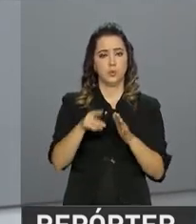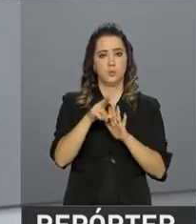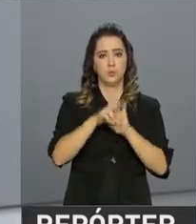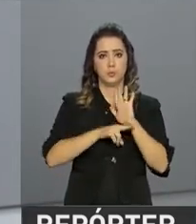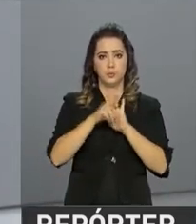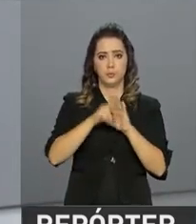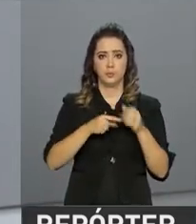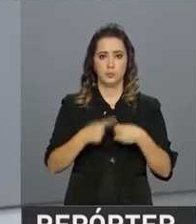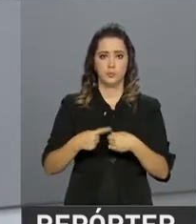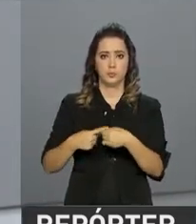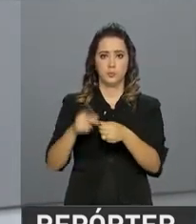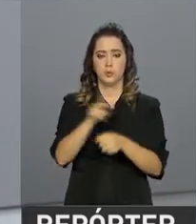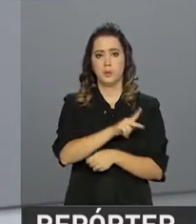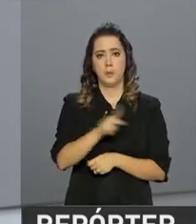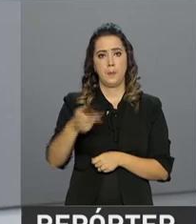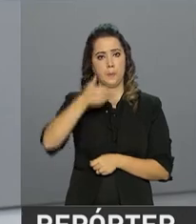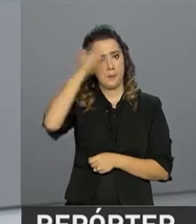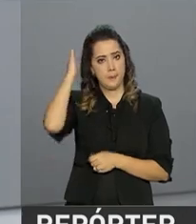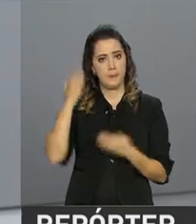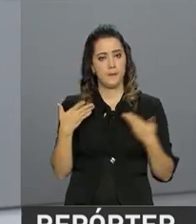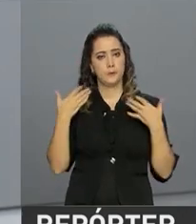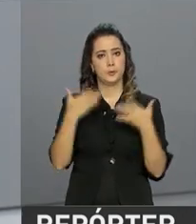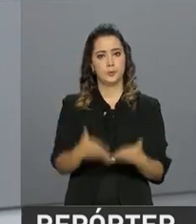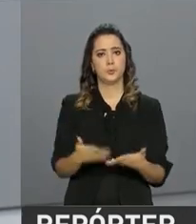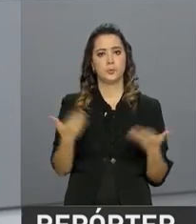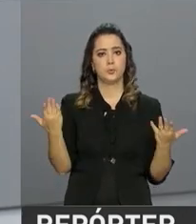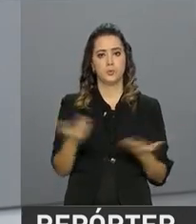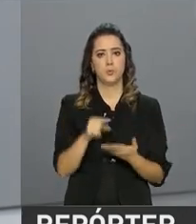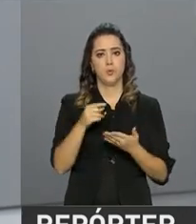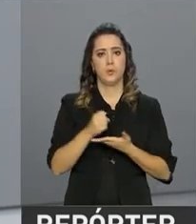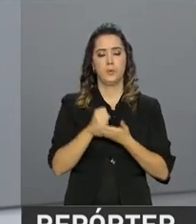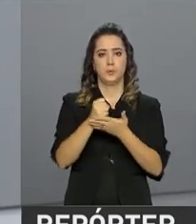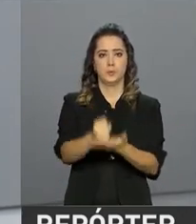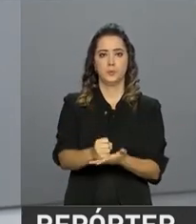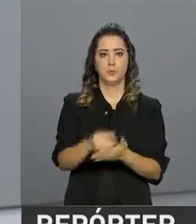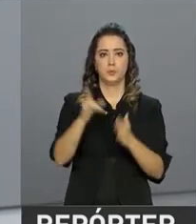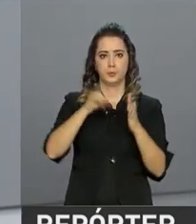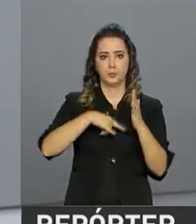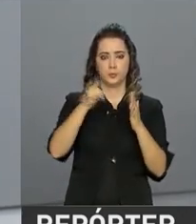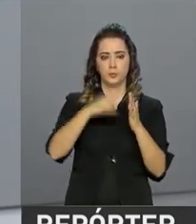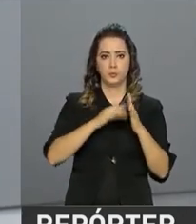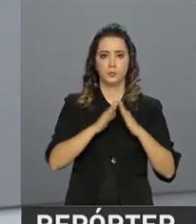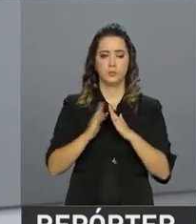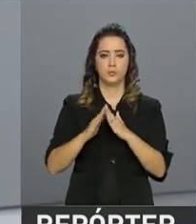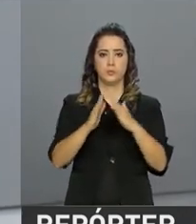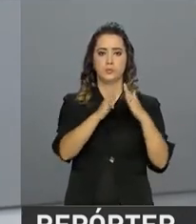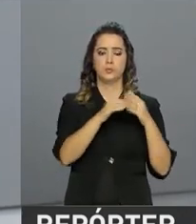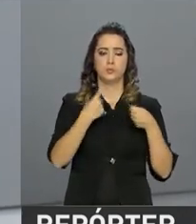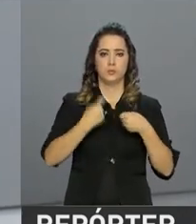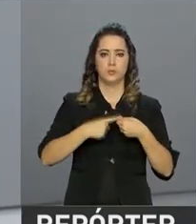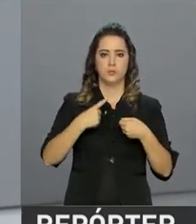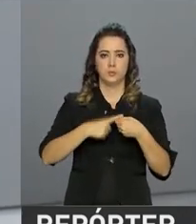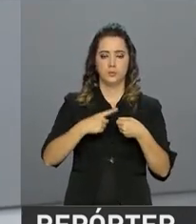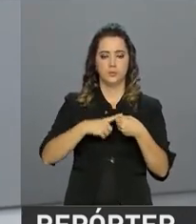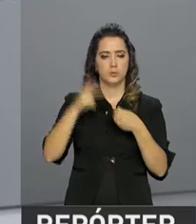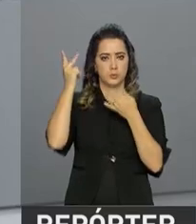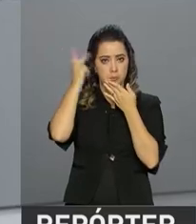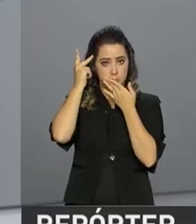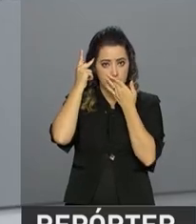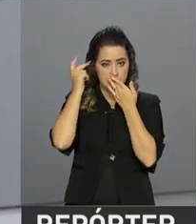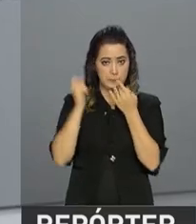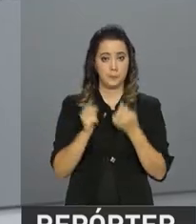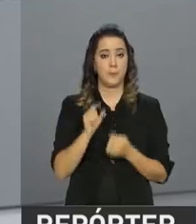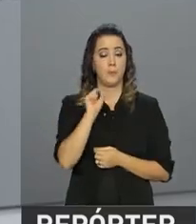nas cidades o presidente michel temer participou hoje da entrega desses documentos de imóveis em caraguatatuba no estado de são